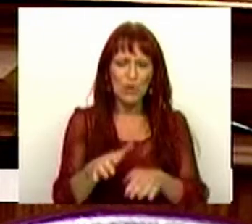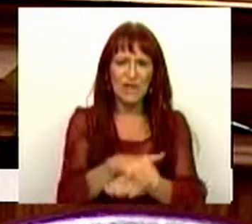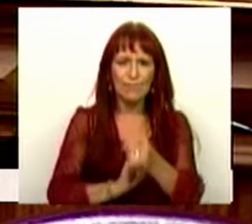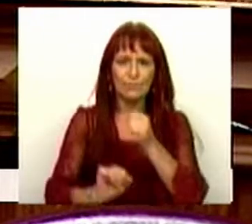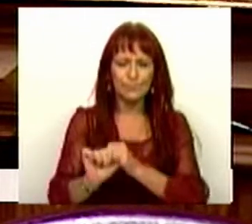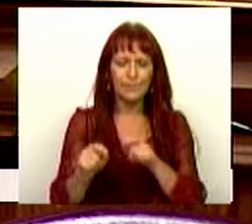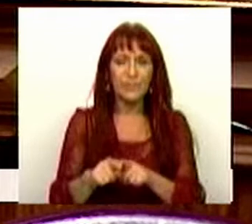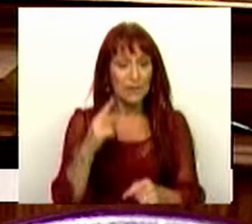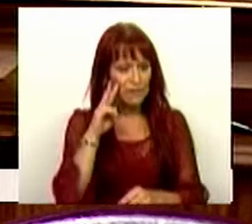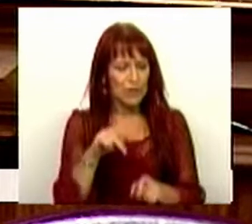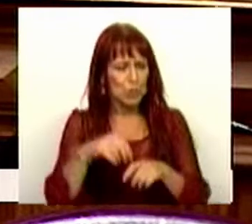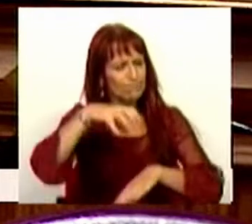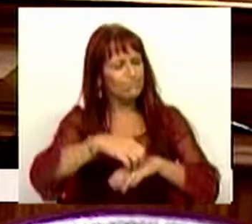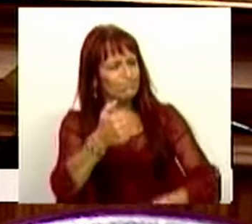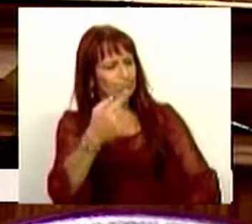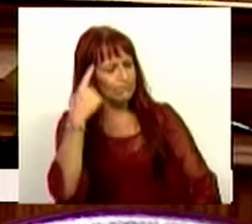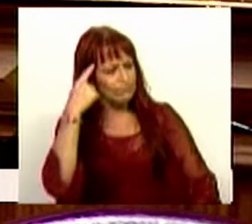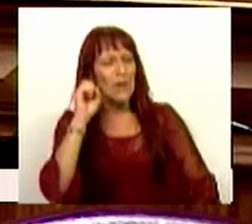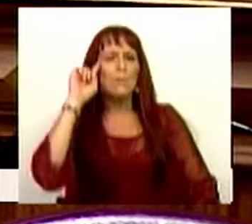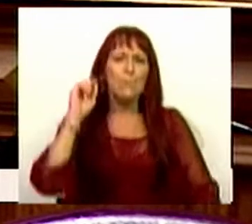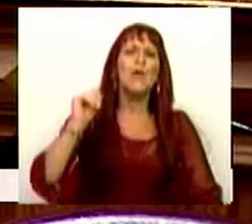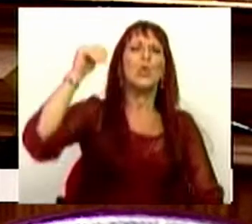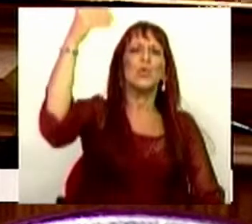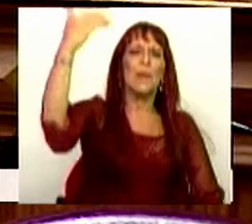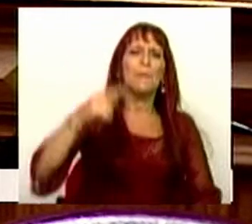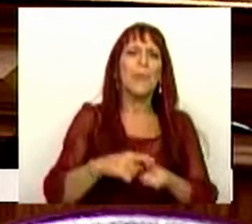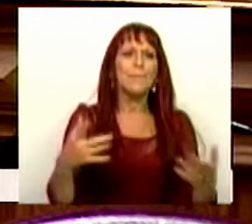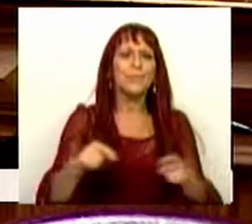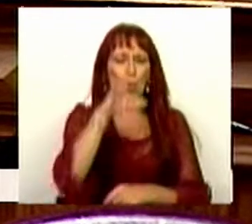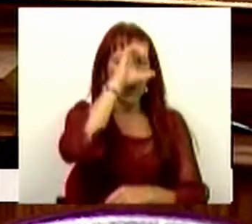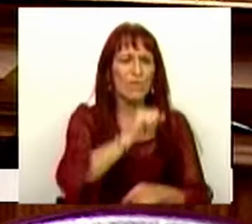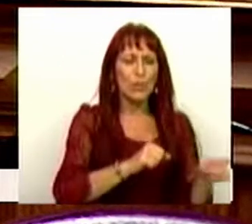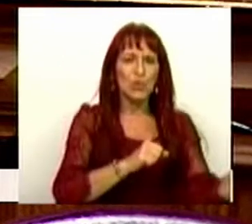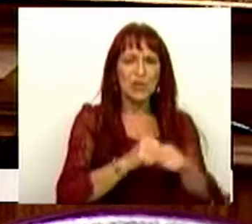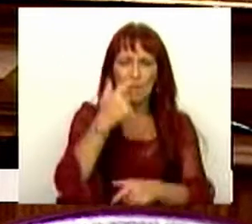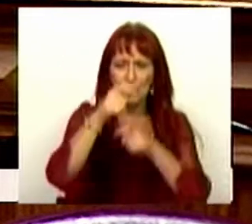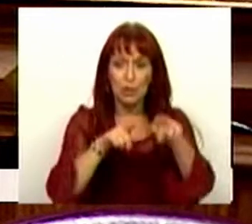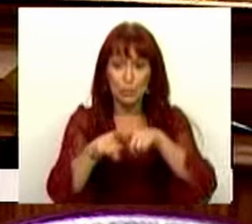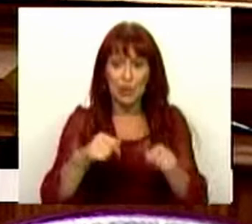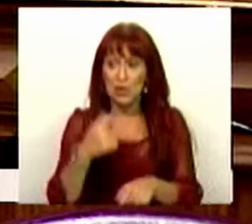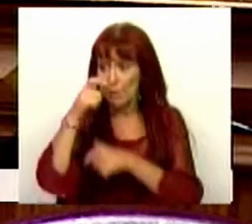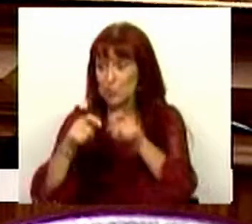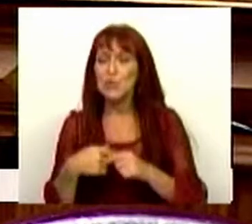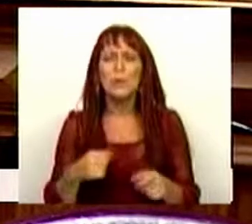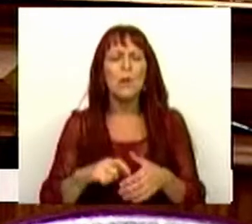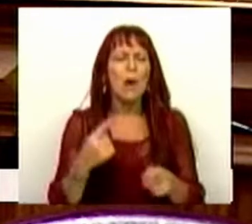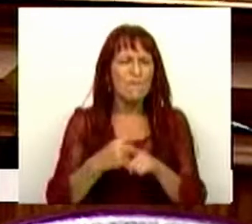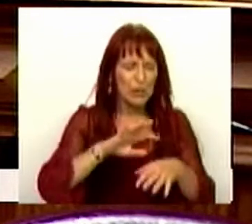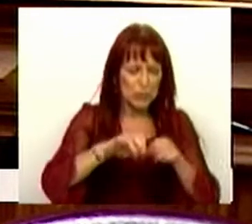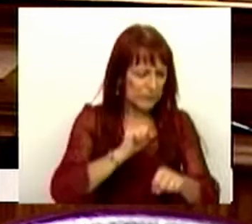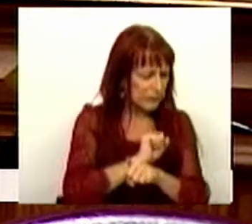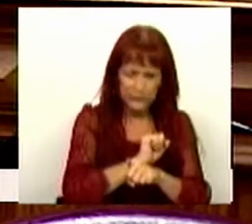Administração, que encarou o pavilhão 5 como uma prioridade. E juntos, Governo, deputados, cidadãos, conseguimos desatar vários